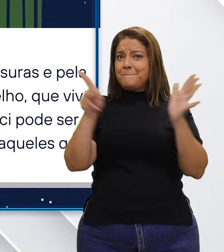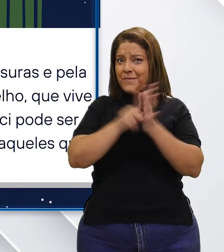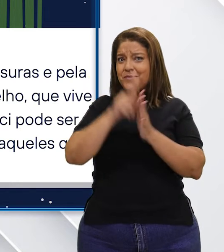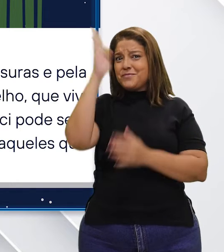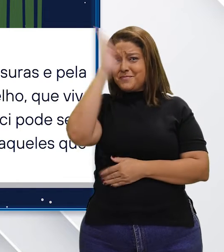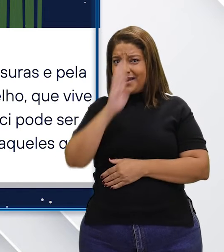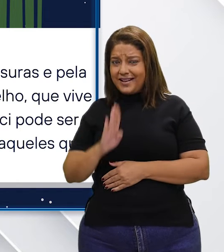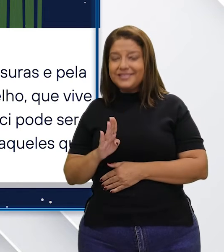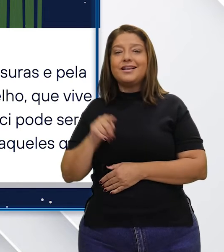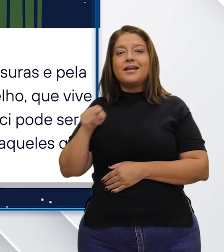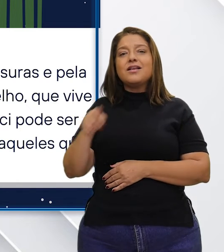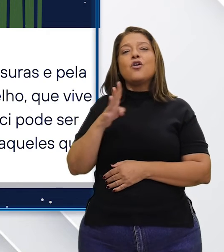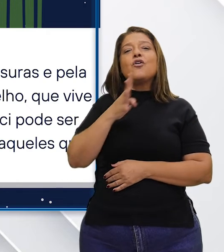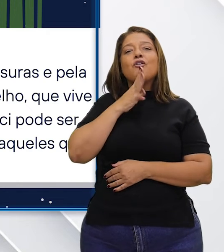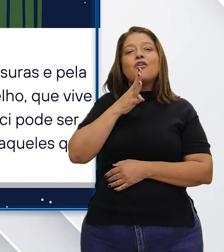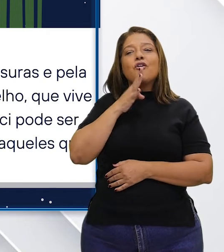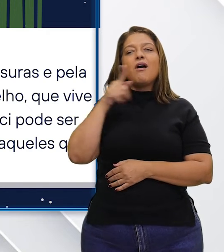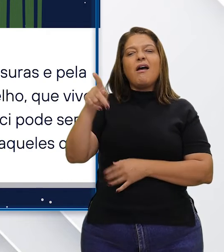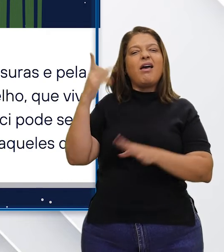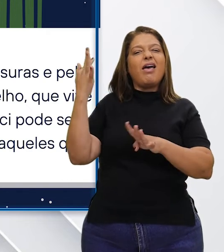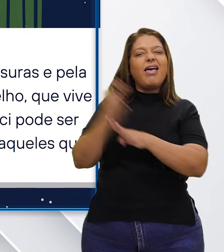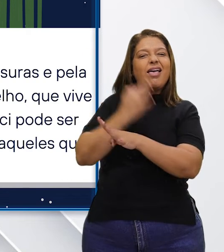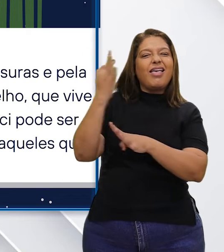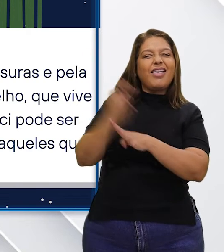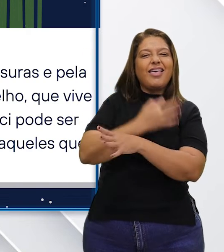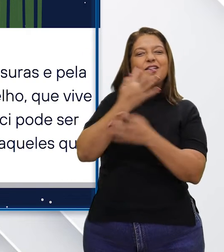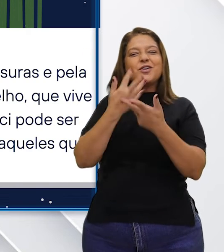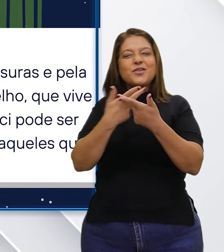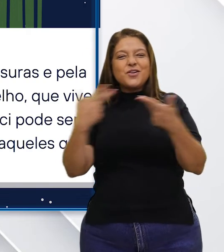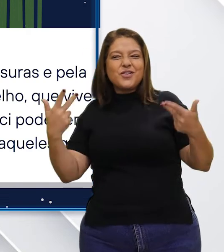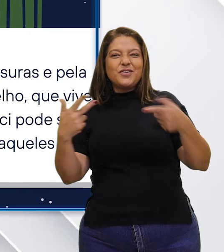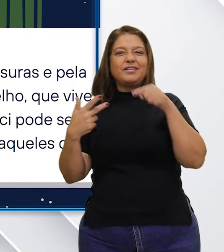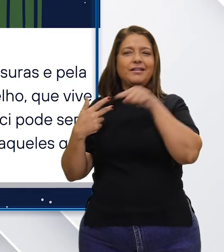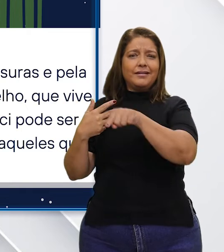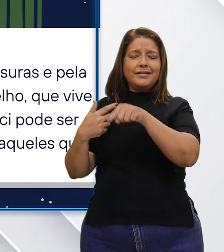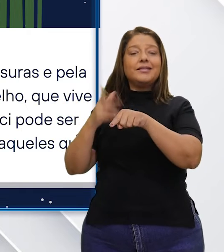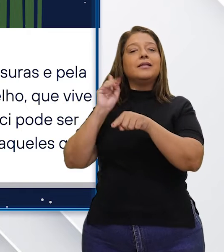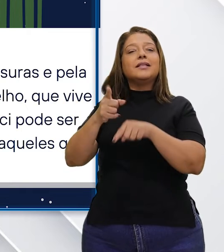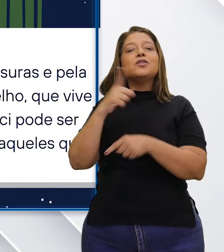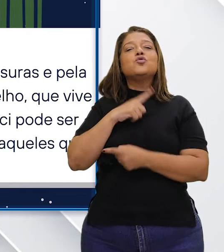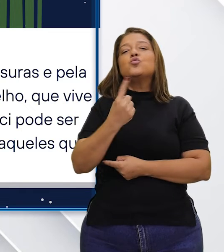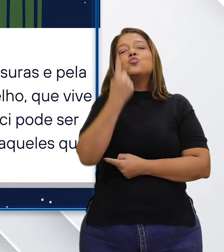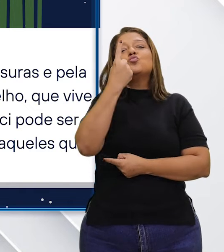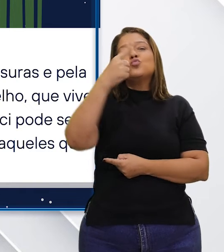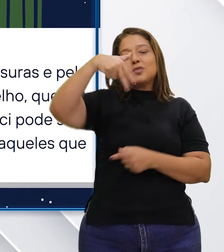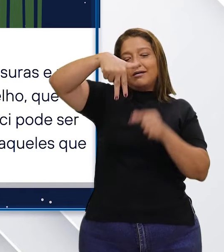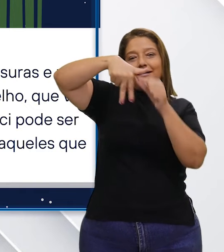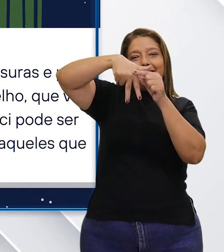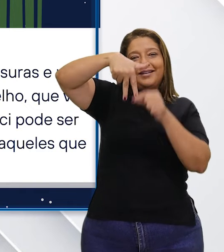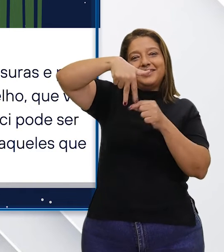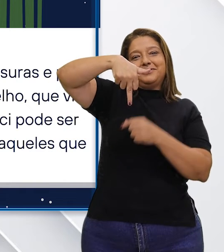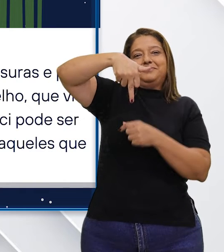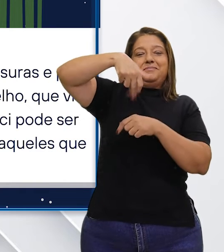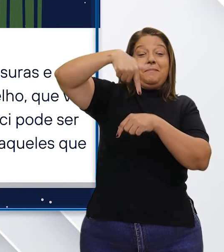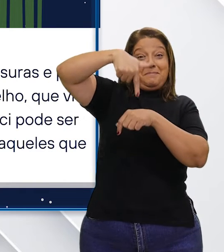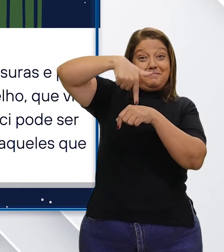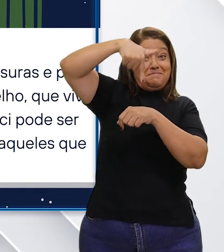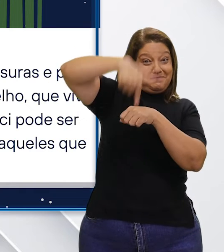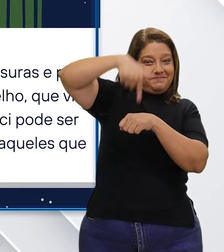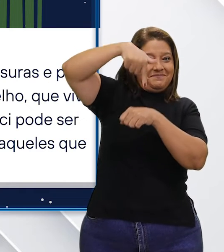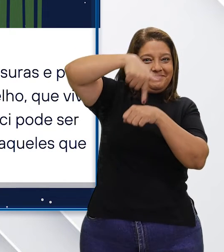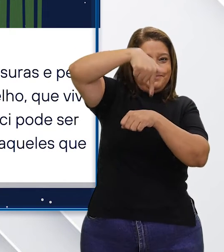do folclore brasileiro conhecido por suas travessuras e pela sua perna única.